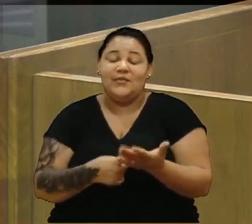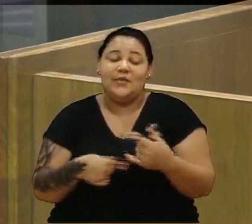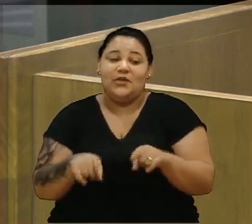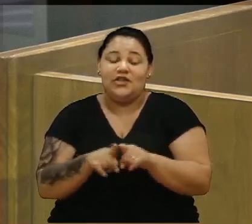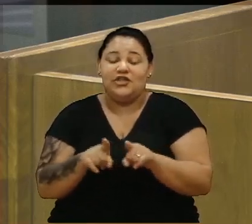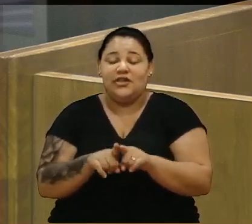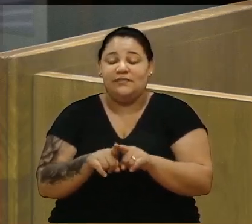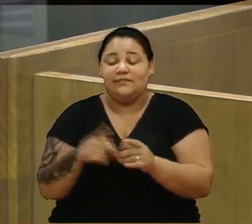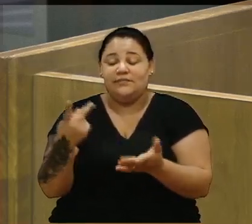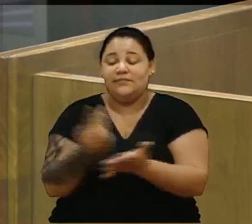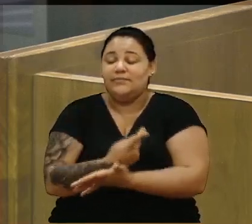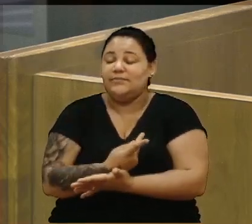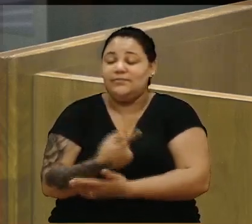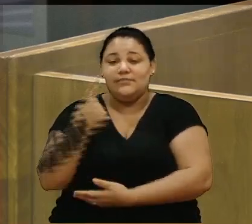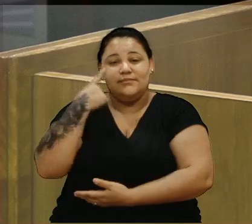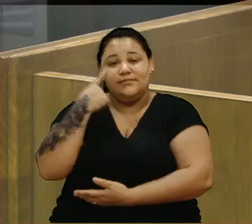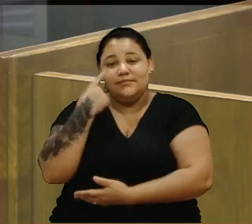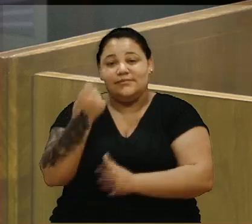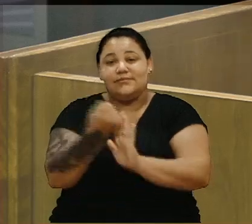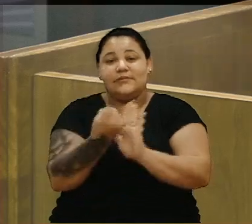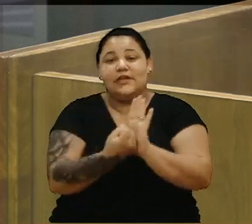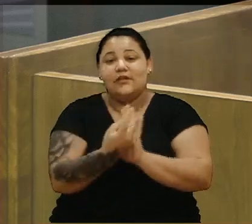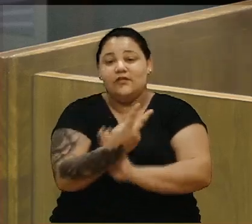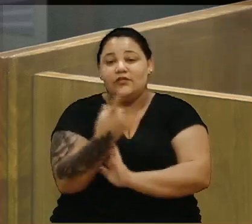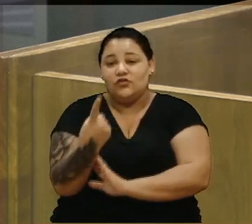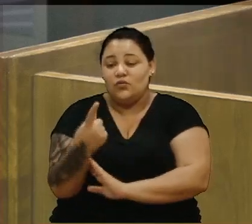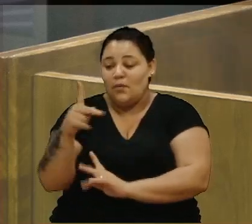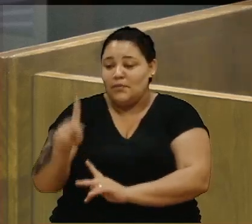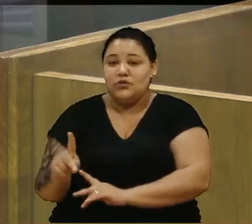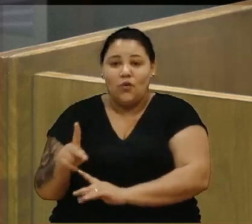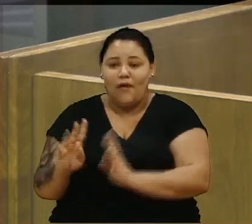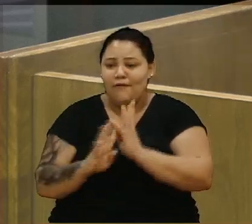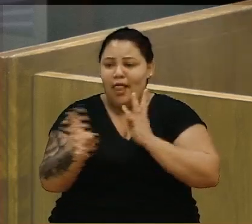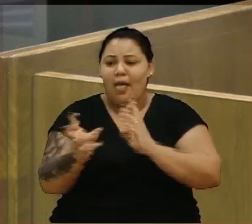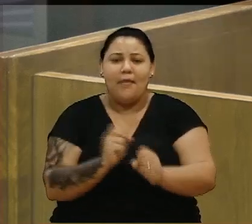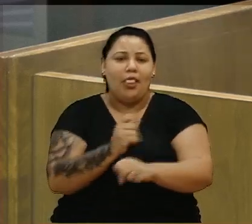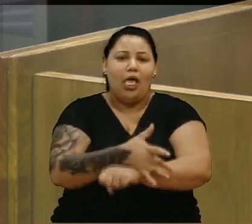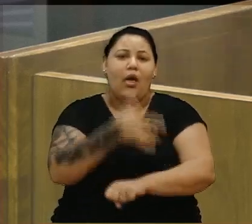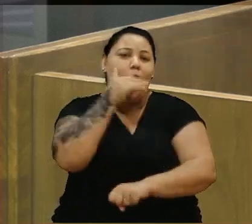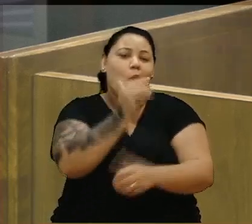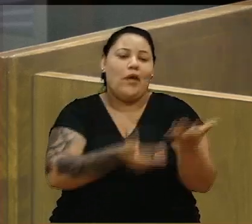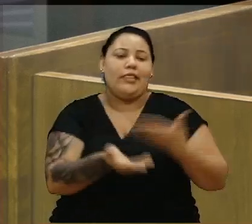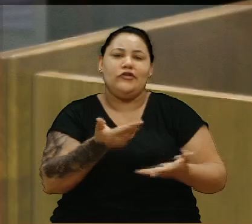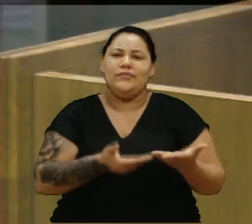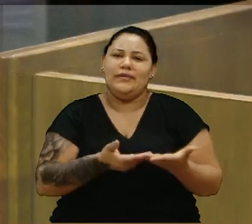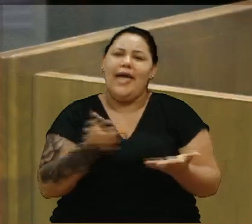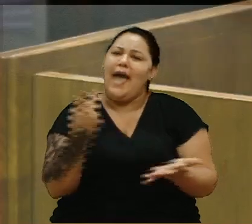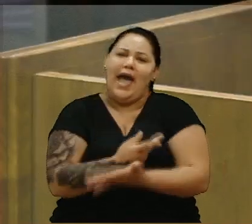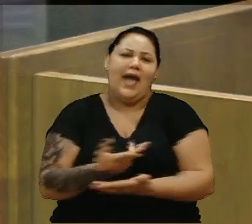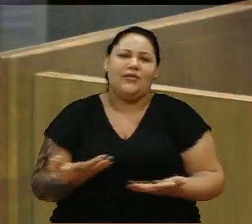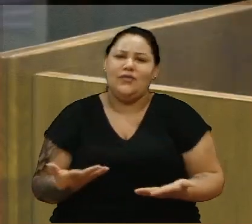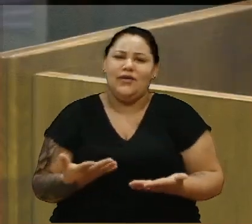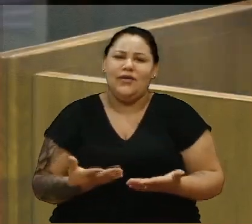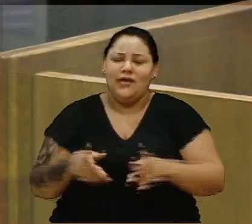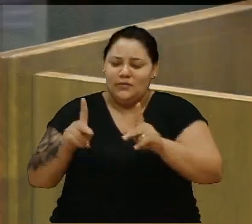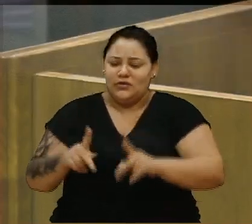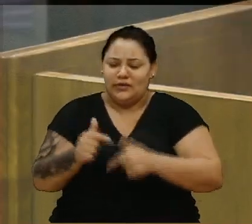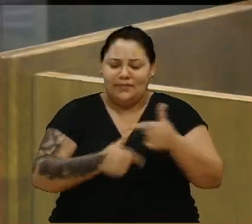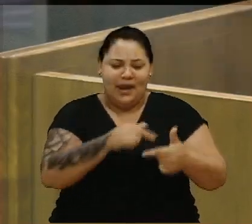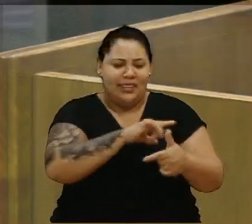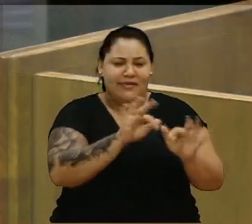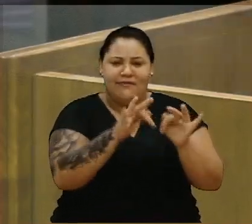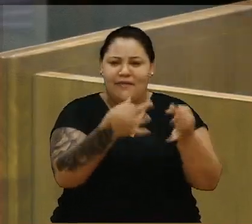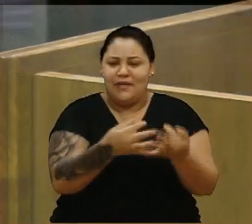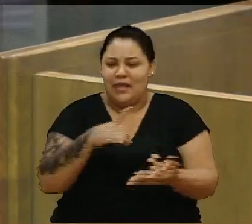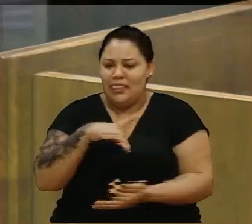pleno século XXI, as pessoas têm que ir de madrugada para conseguir uma consulta. E aí a pessoa trabalha, a pessoa tem família, a pessoa